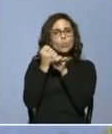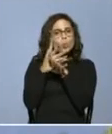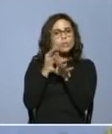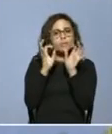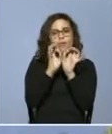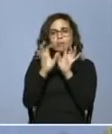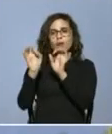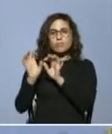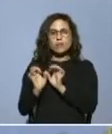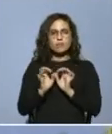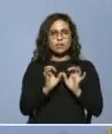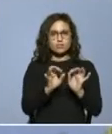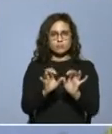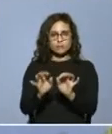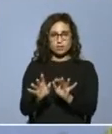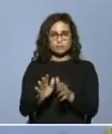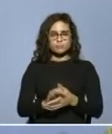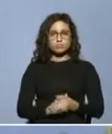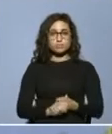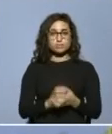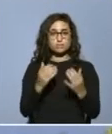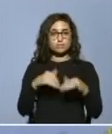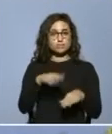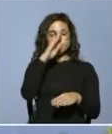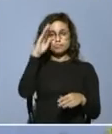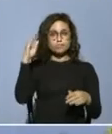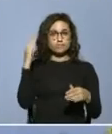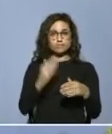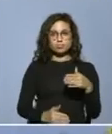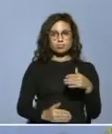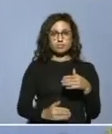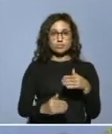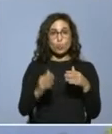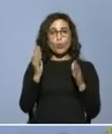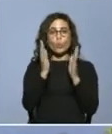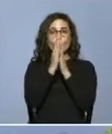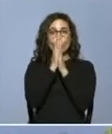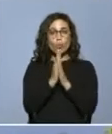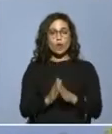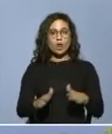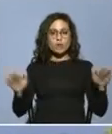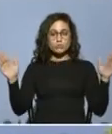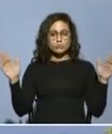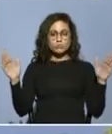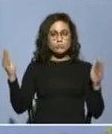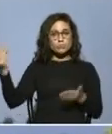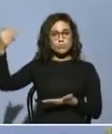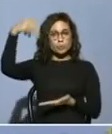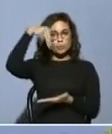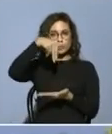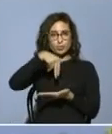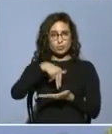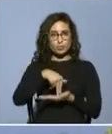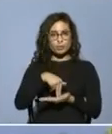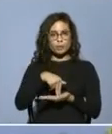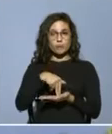outras. Eis senão quando o anjo do Senhor se fez presente e a glória de Deus